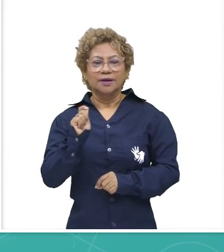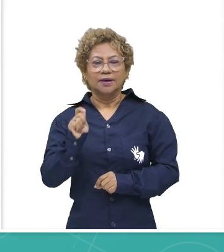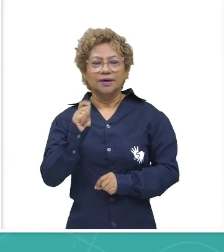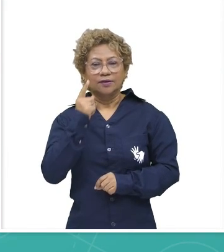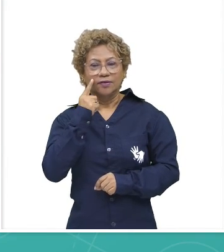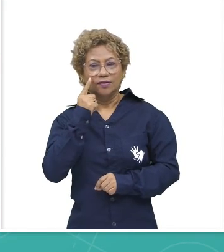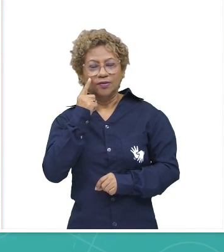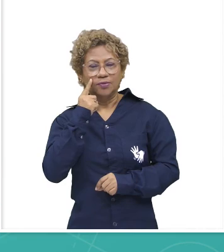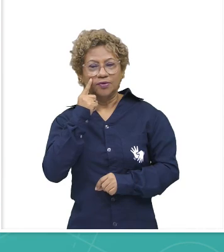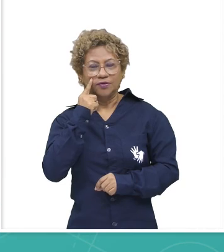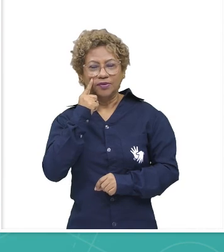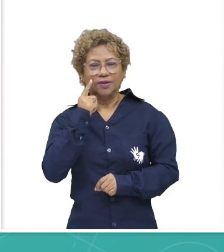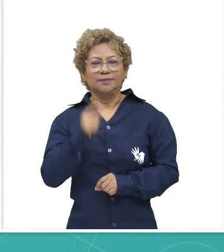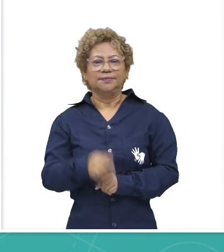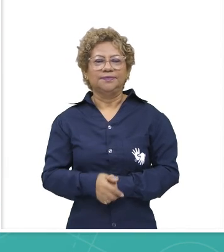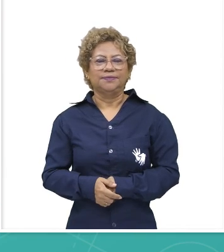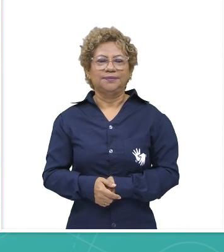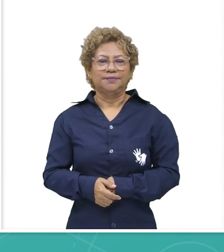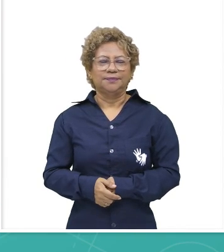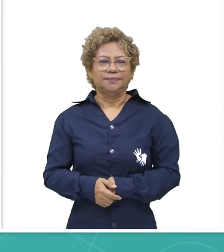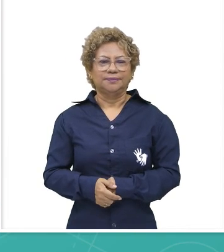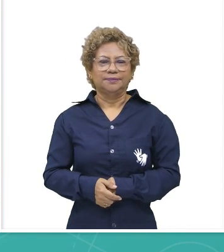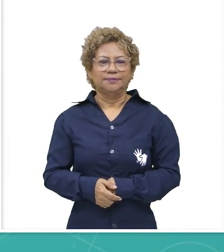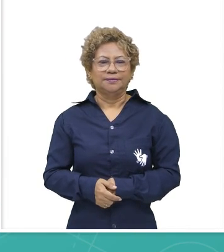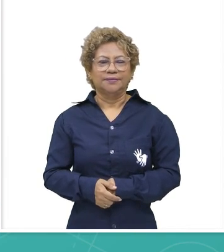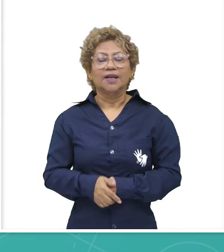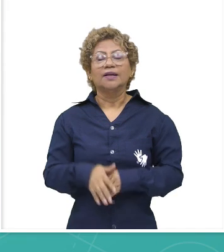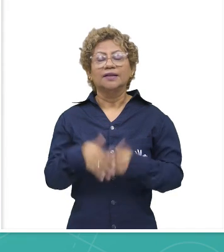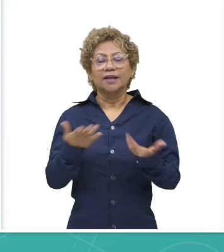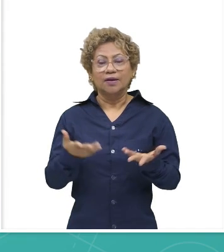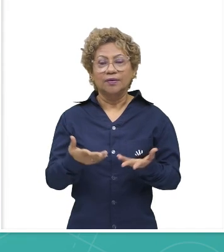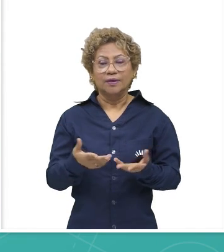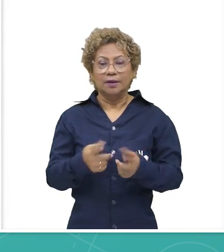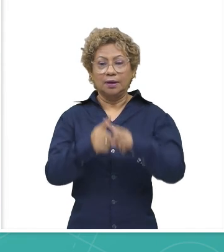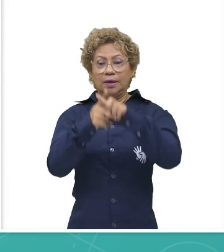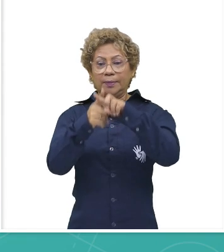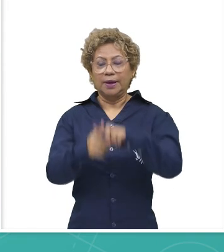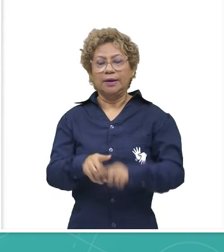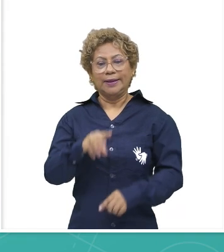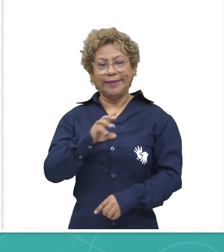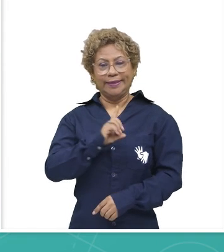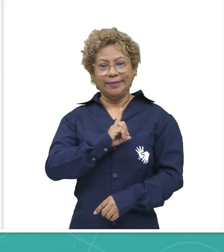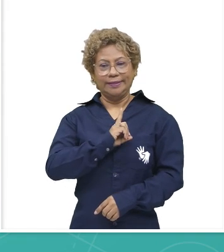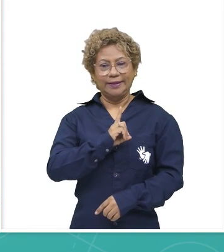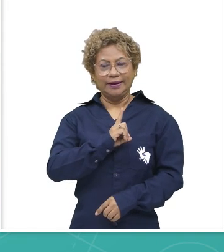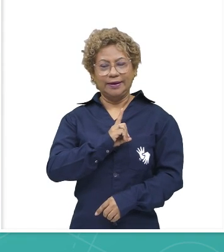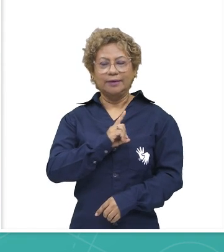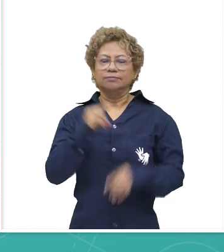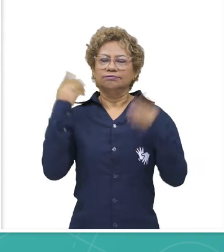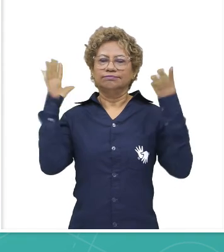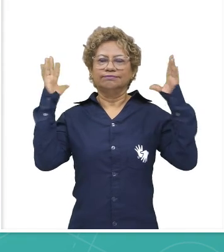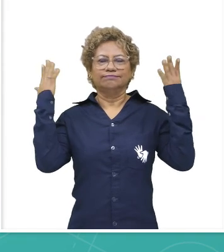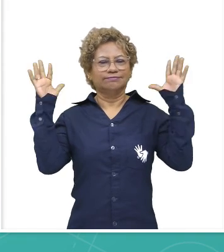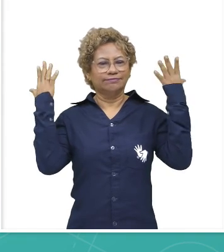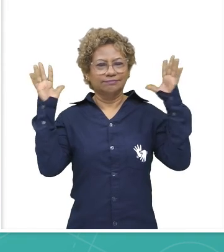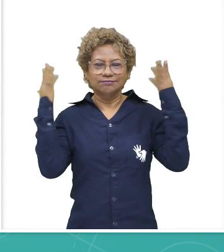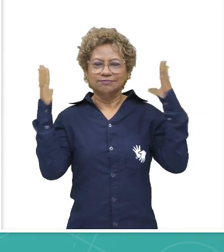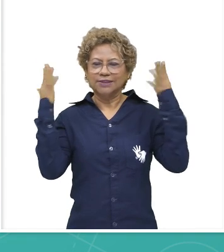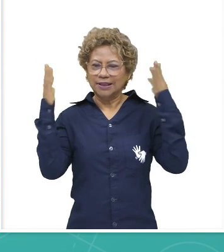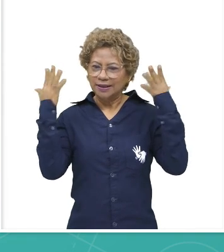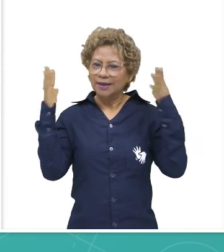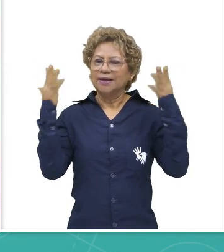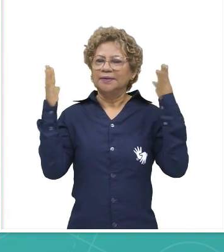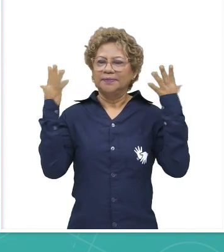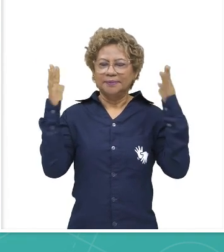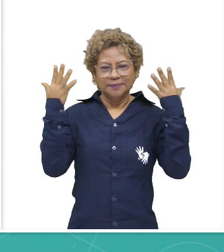Vamos ao gabarito. Aí, quem marcou letra D, compressibilidade, né?